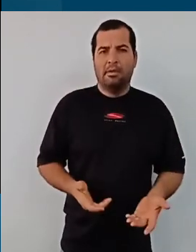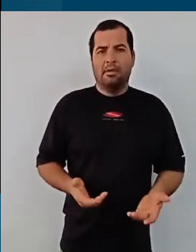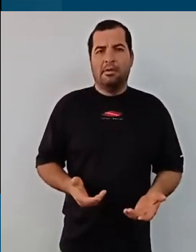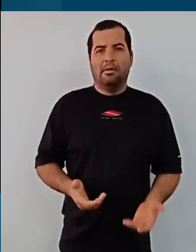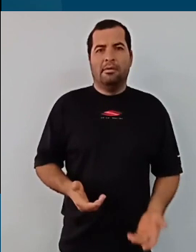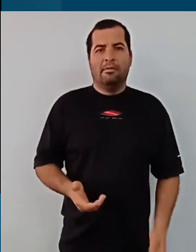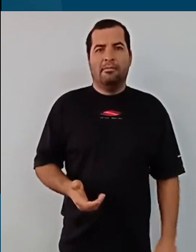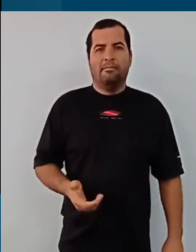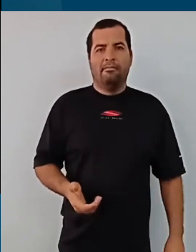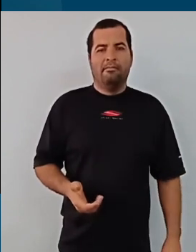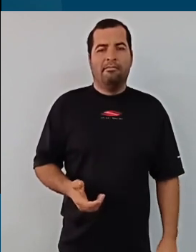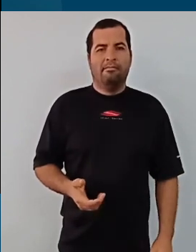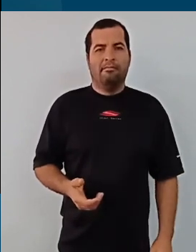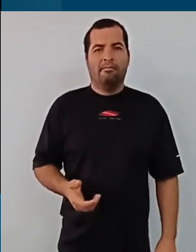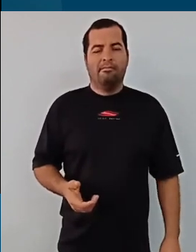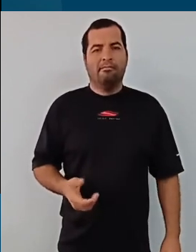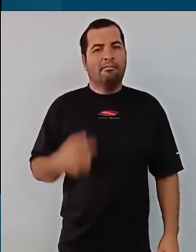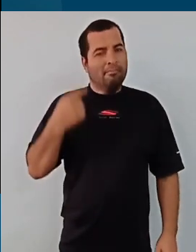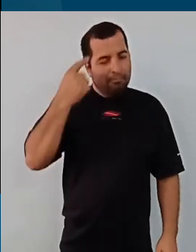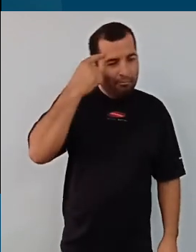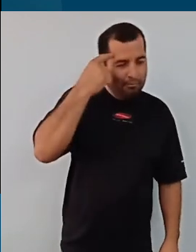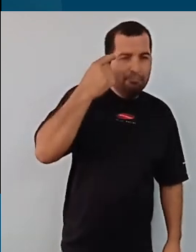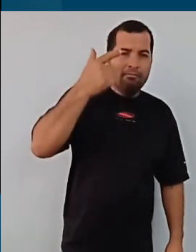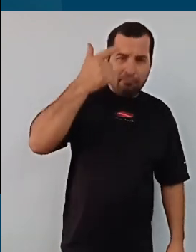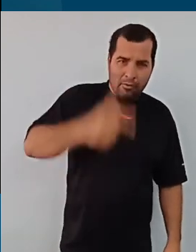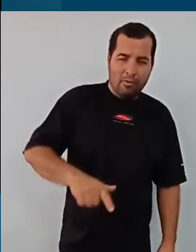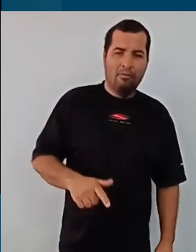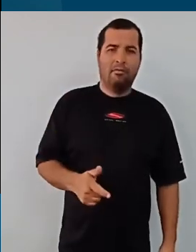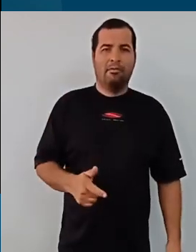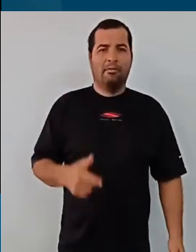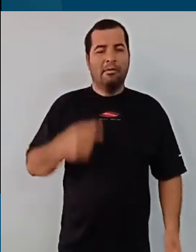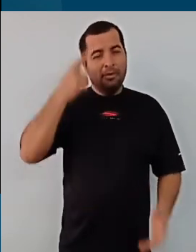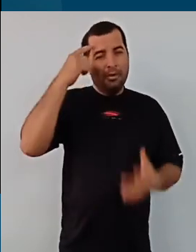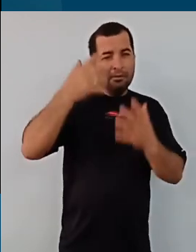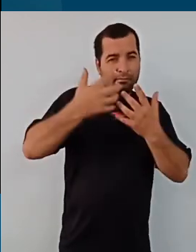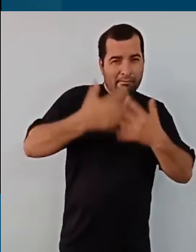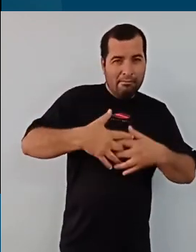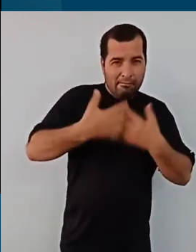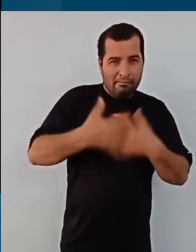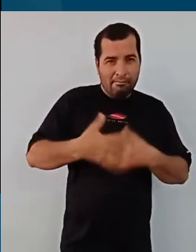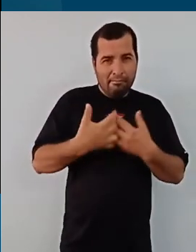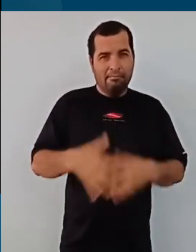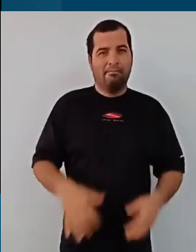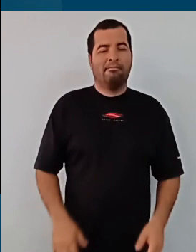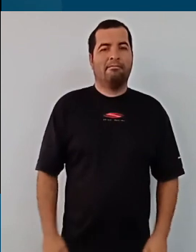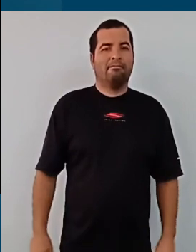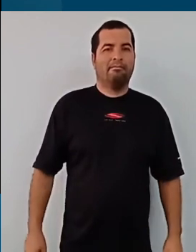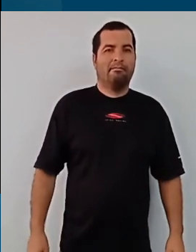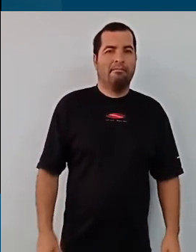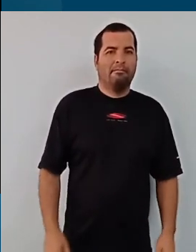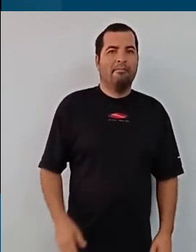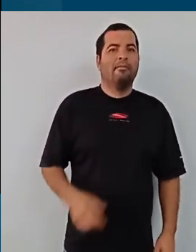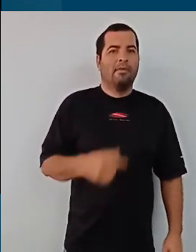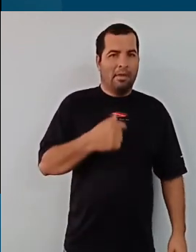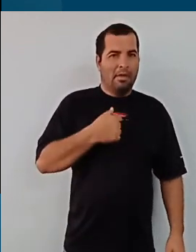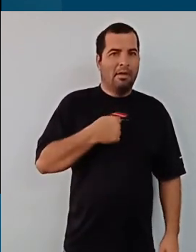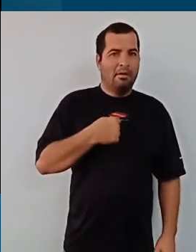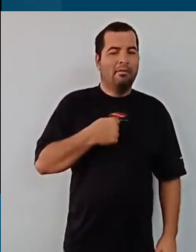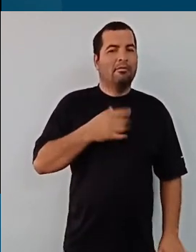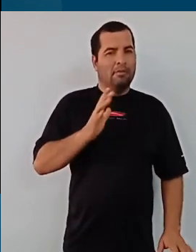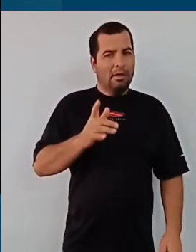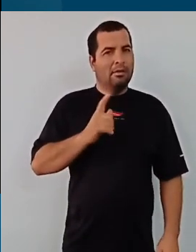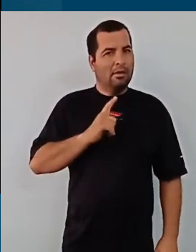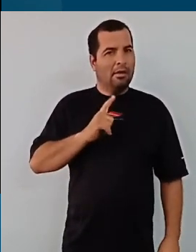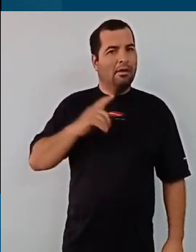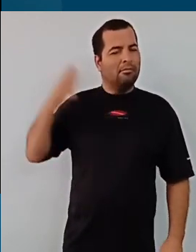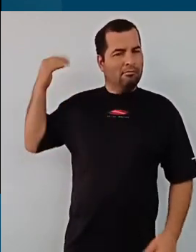me entendendo perfeitamente. Quando eu comecei, olha, deixa eu contar o caso, eu estive em Barcelona na virada do século, quando a